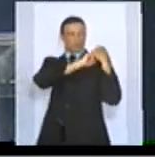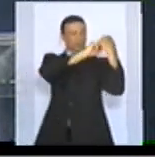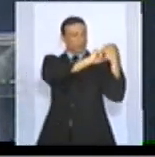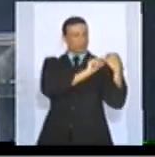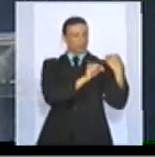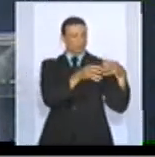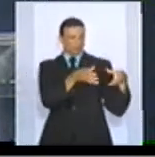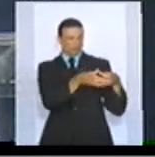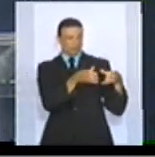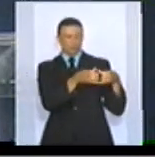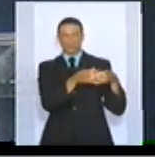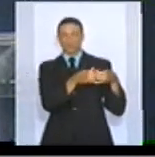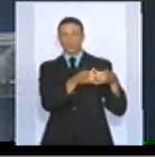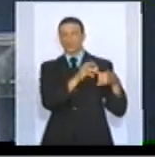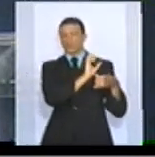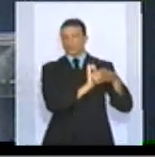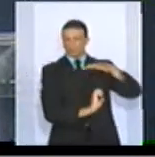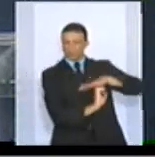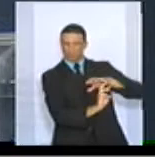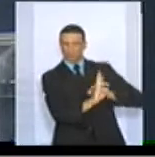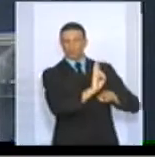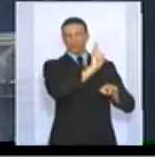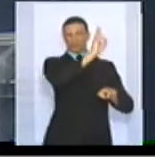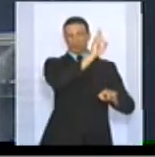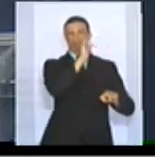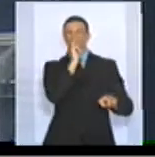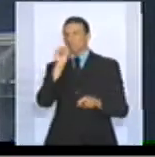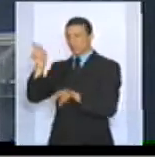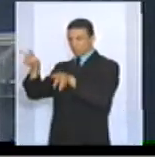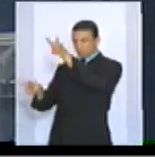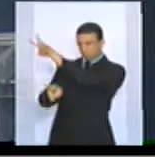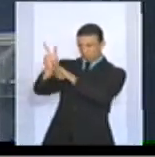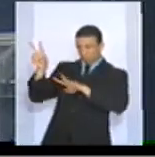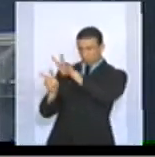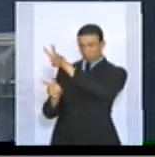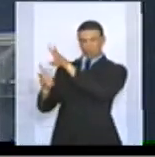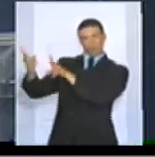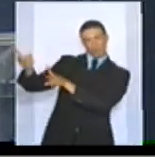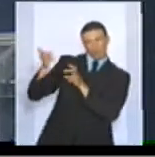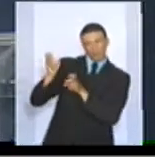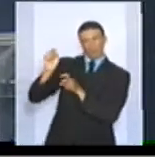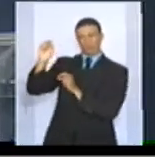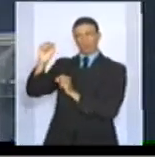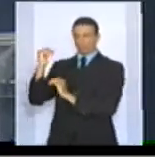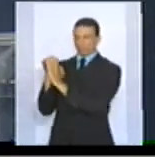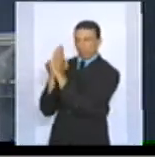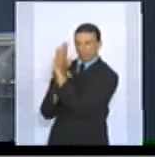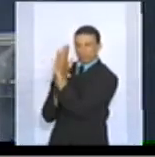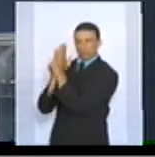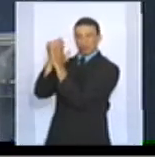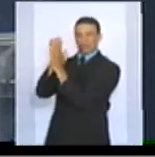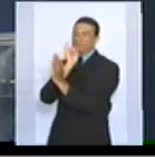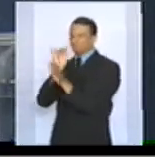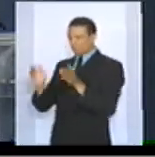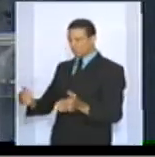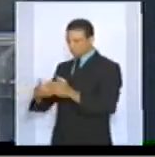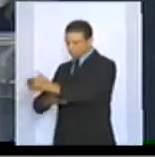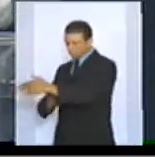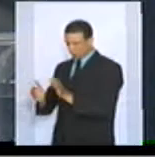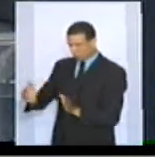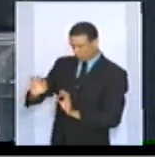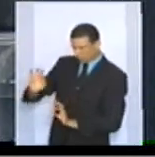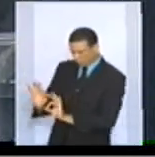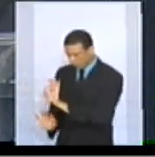de Telecomunicações. Na camada de audiovisual, as atividades de produção, programação e empacotamento e a